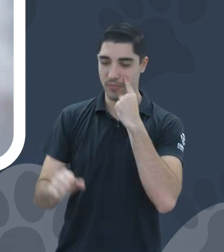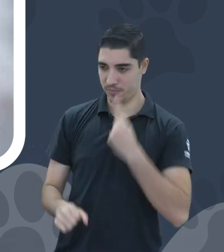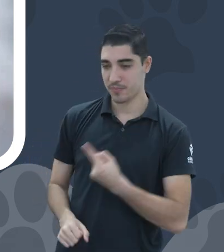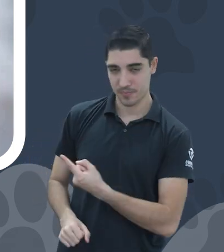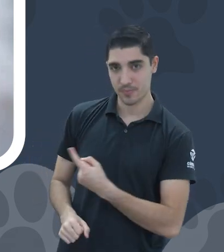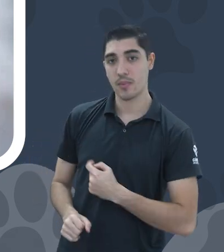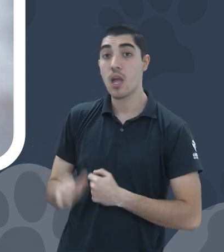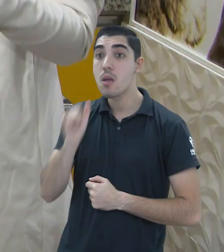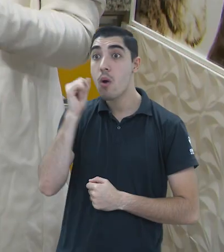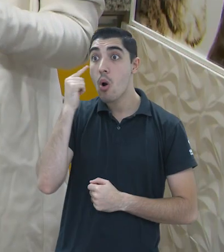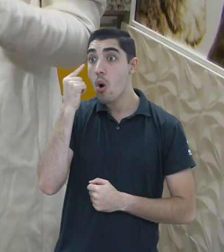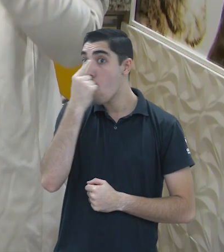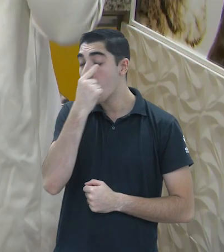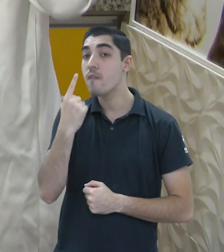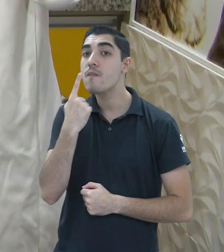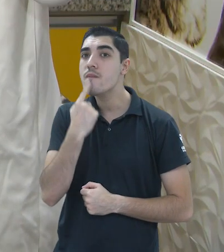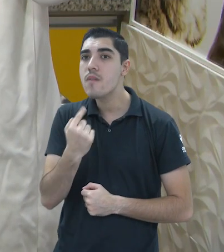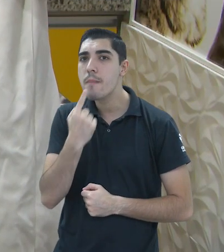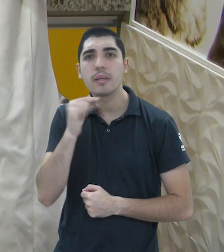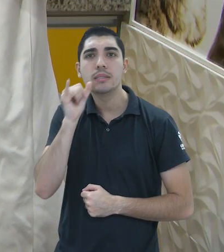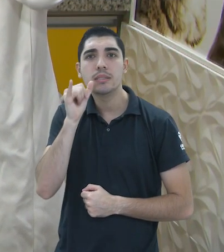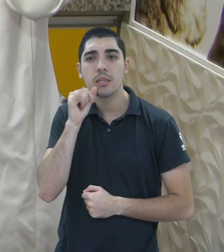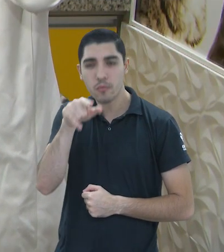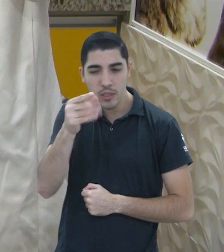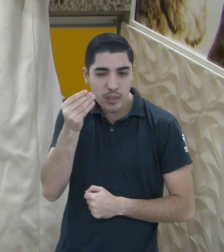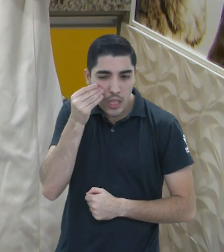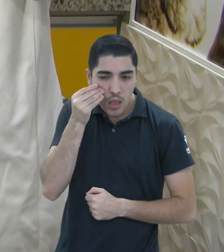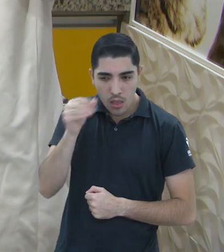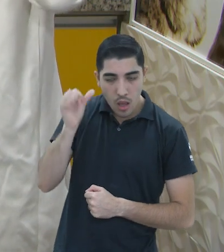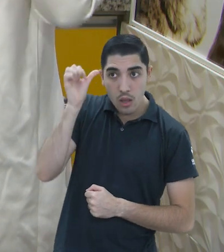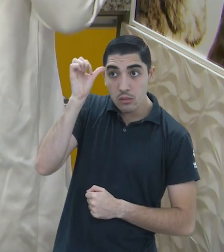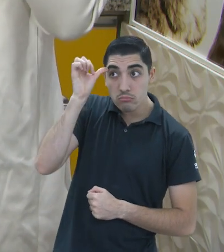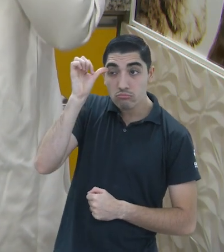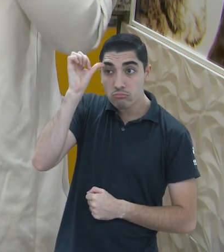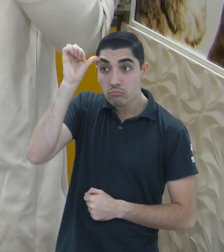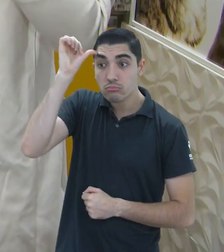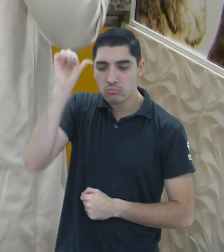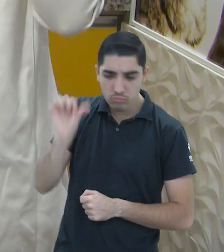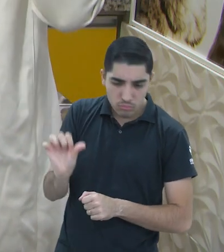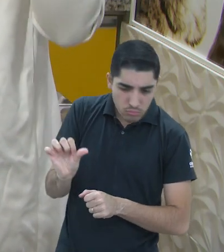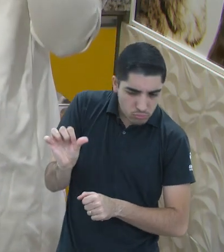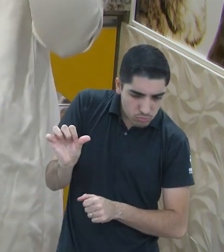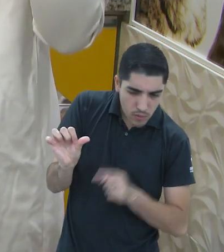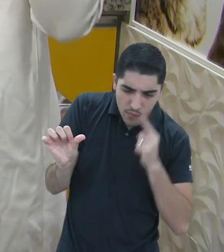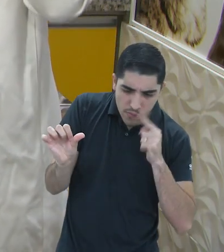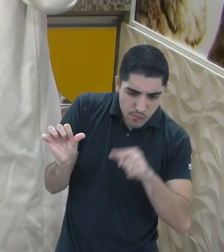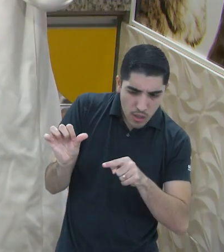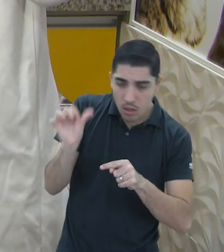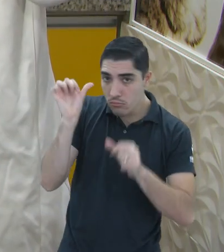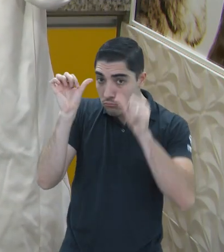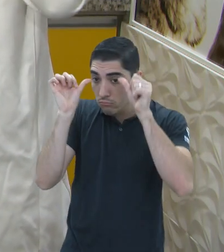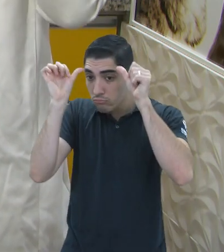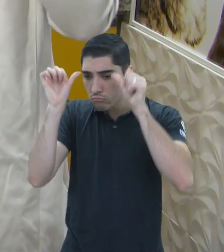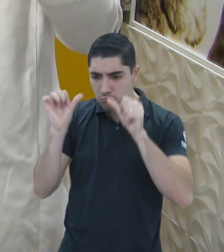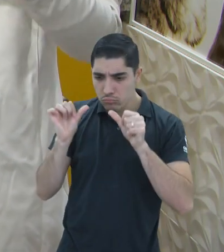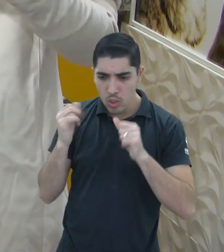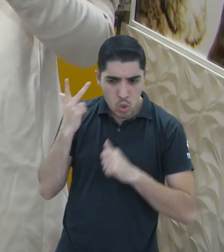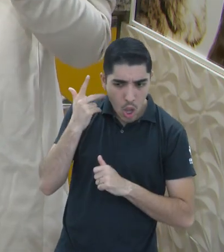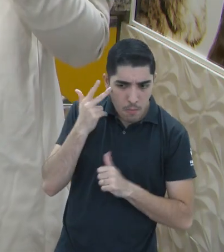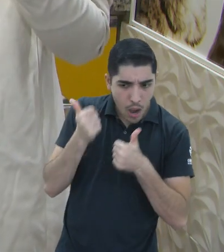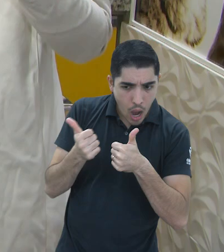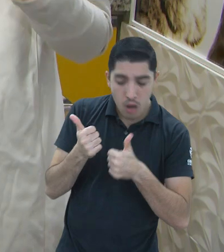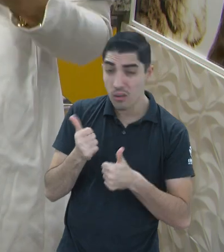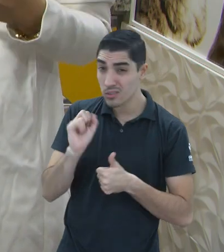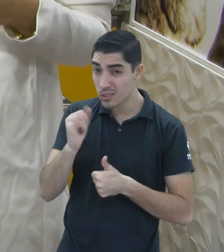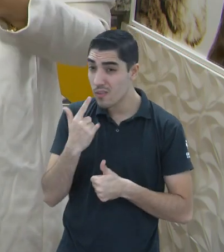pelo. Então, olho vermelho, né? Então, vira e mexe, às vezes tentar levantar a pálpebra um pouquinho do paciente, olha para ele, levanta um pouquinho, tá